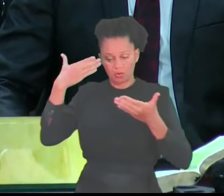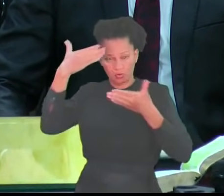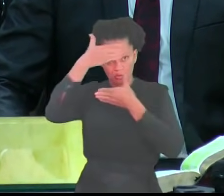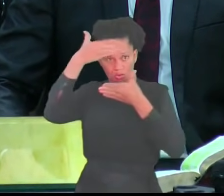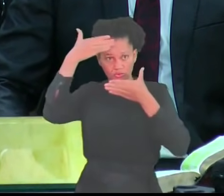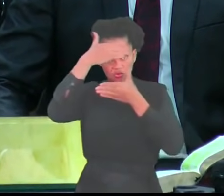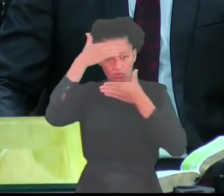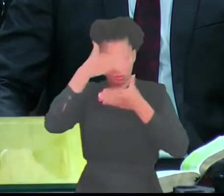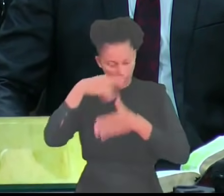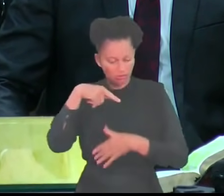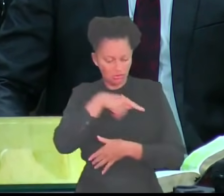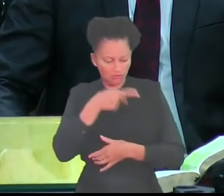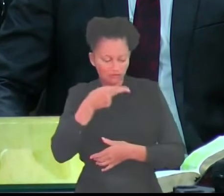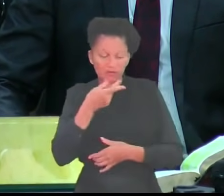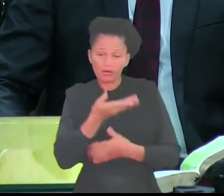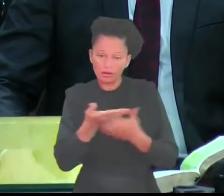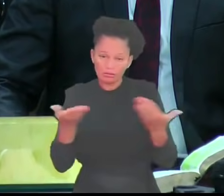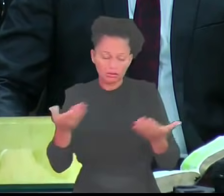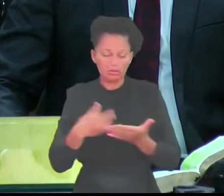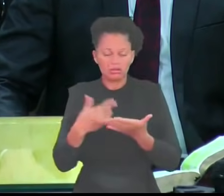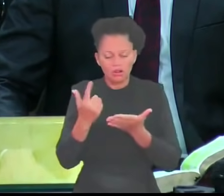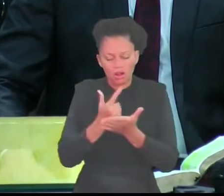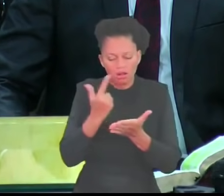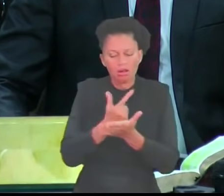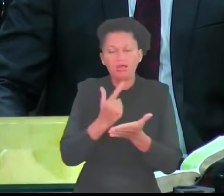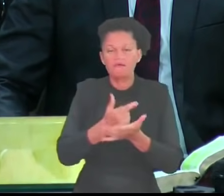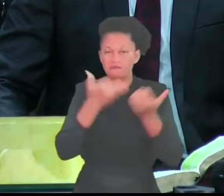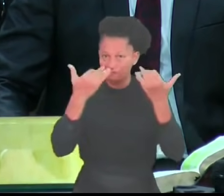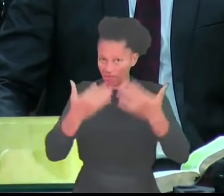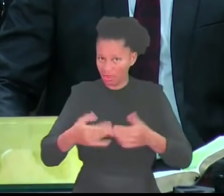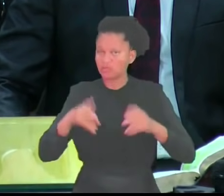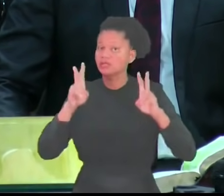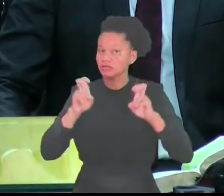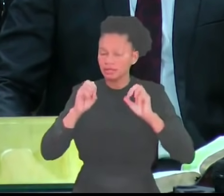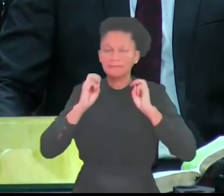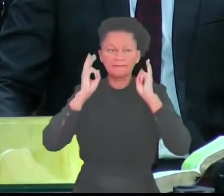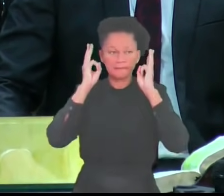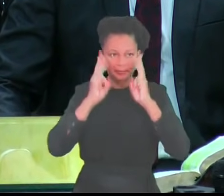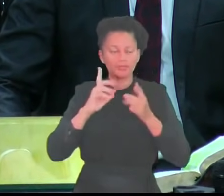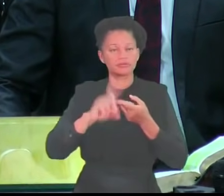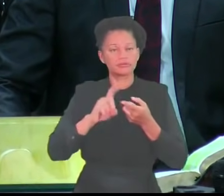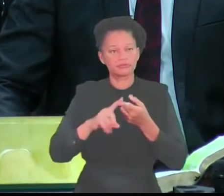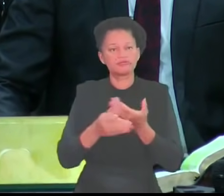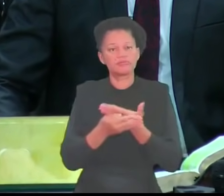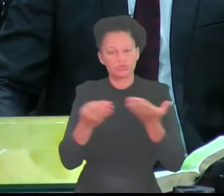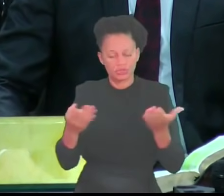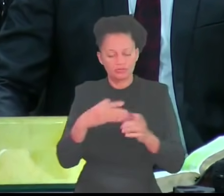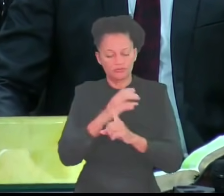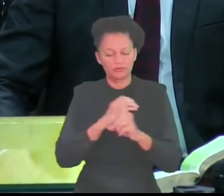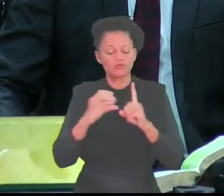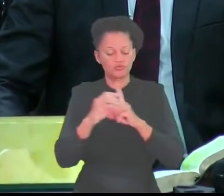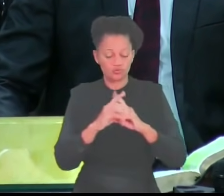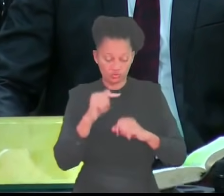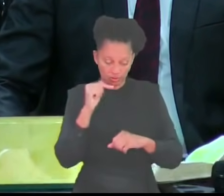feriu, porque eles no livro deles também fala em Moisés. Aleluia, irmãos. E nós fizemos um culto